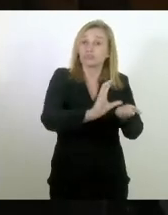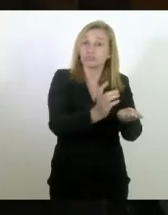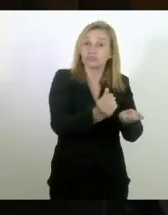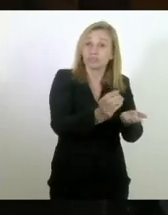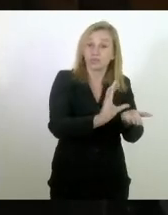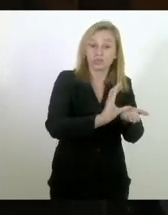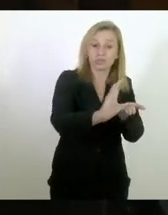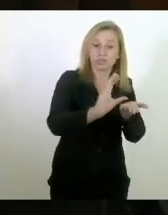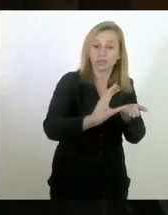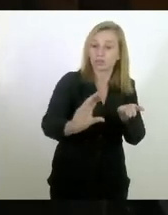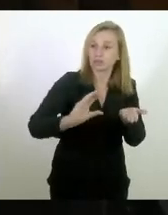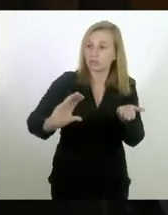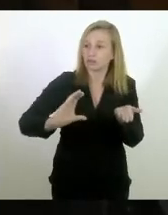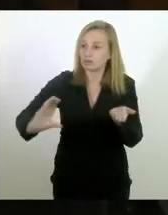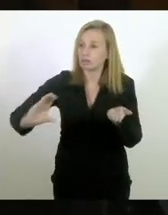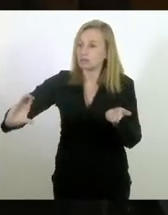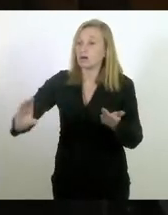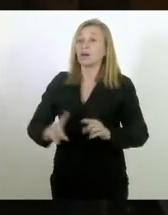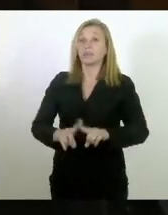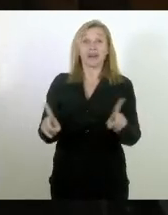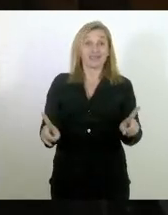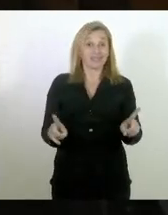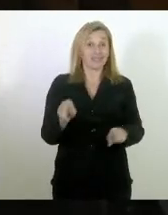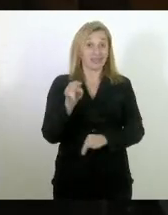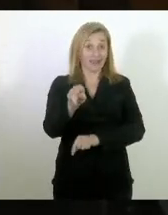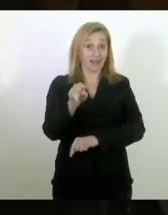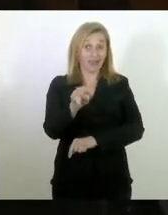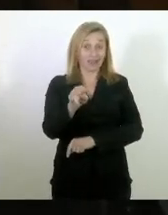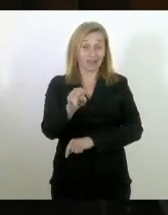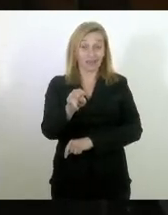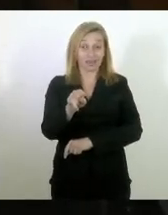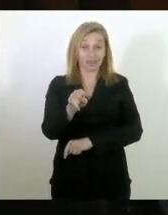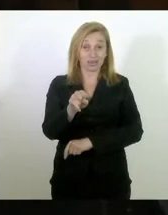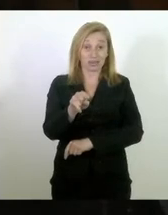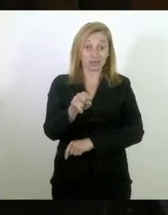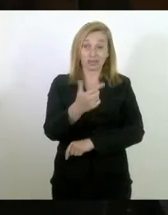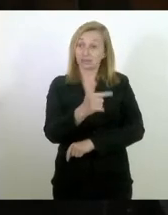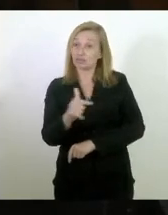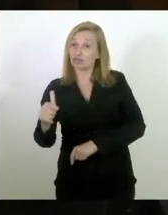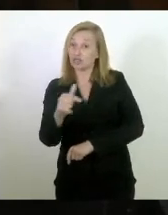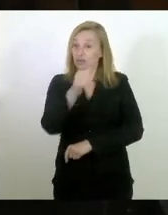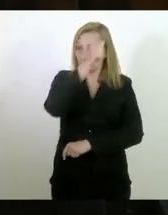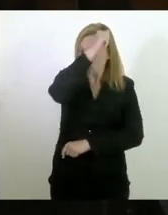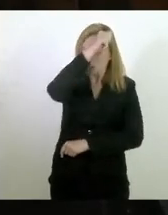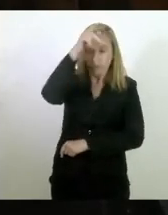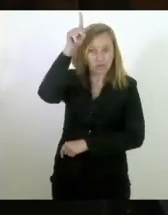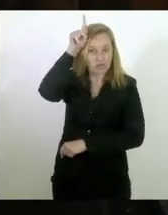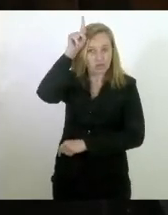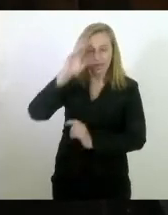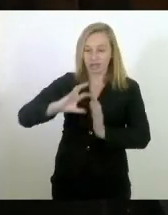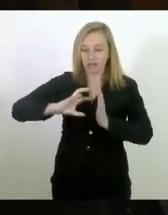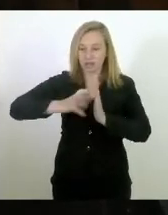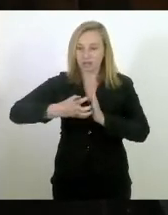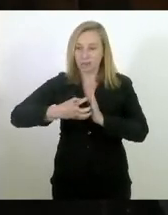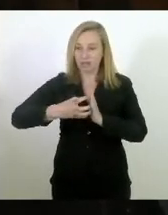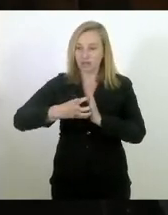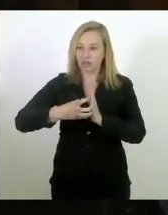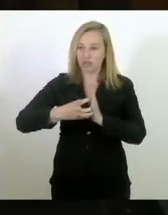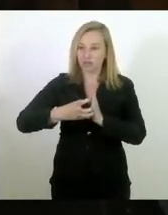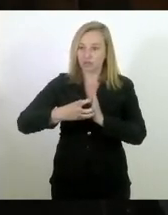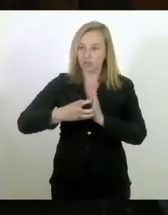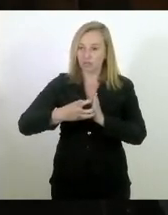todos a mala não estavam os prefeitos de partidos que são de